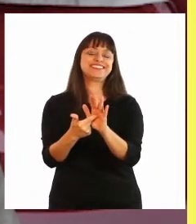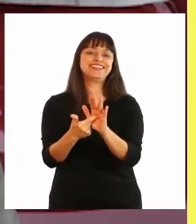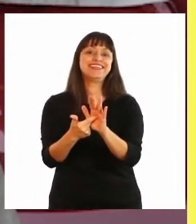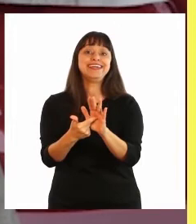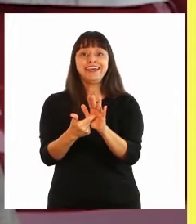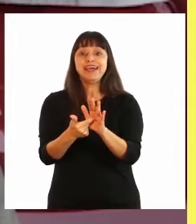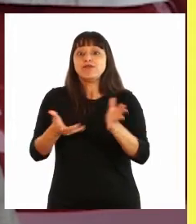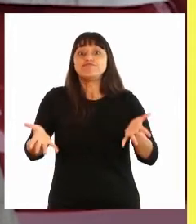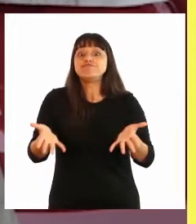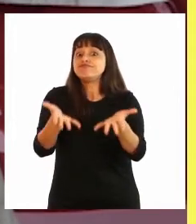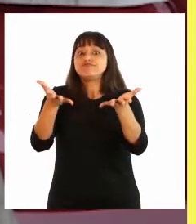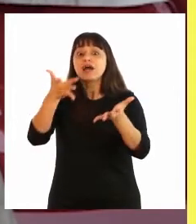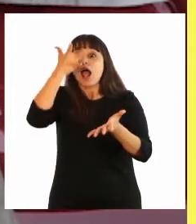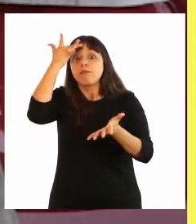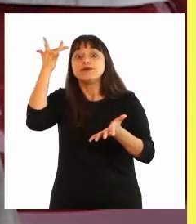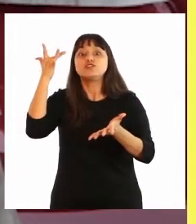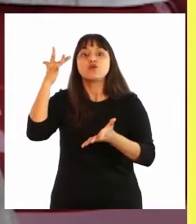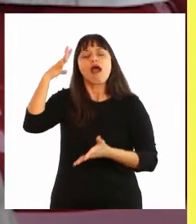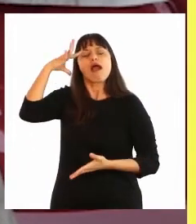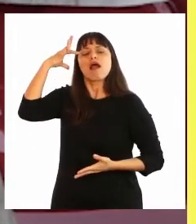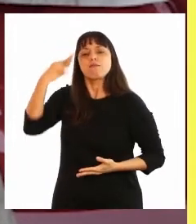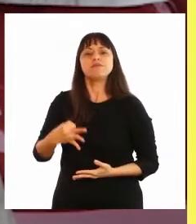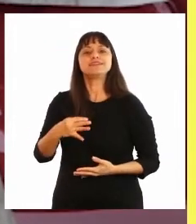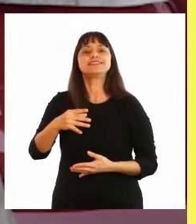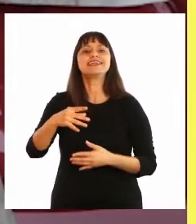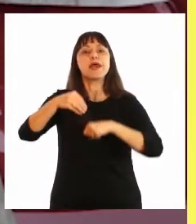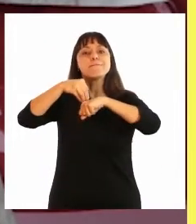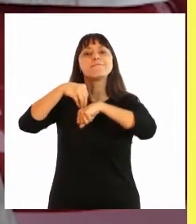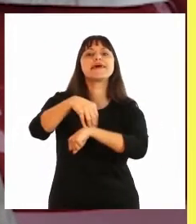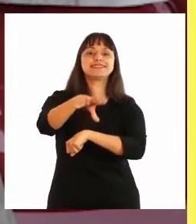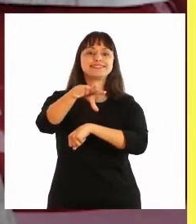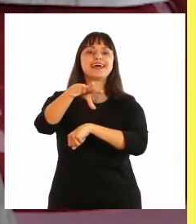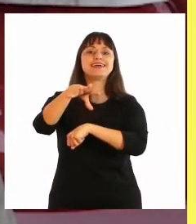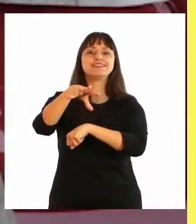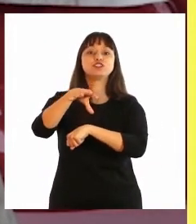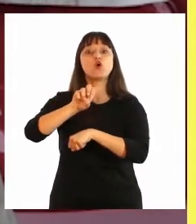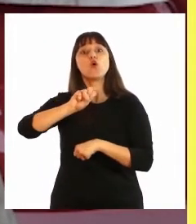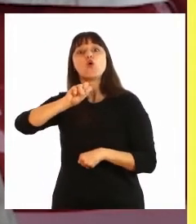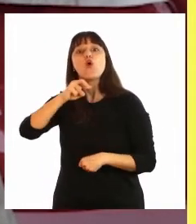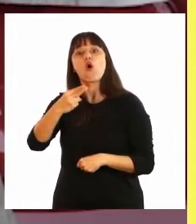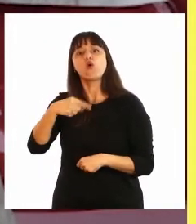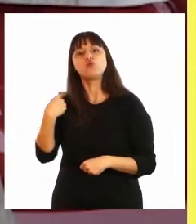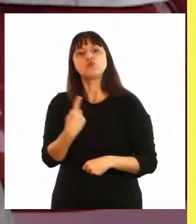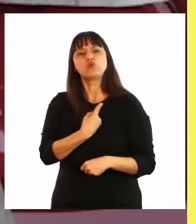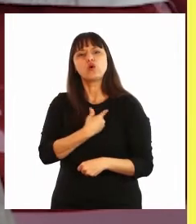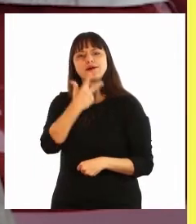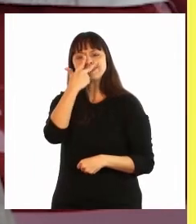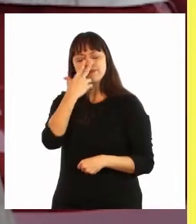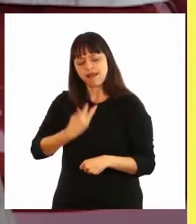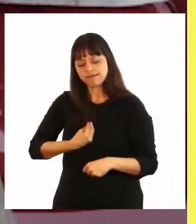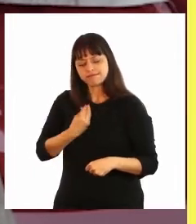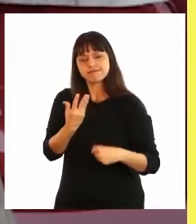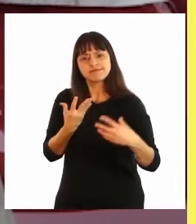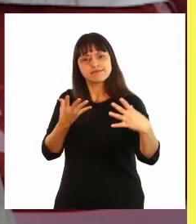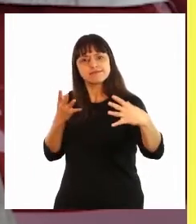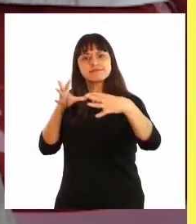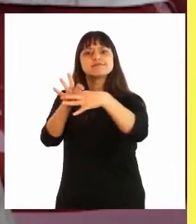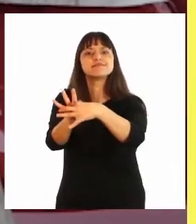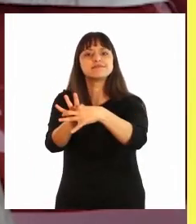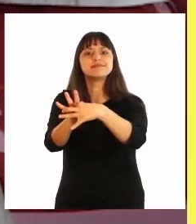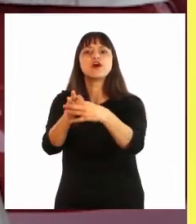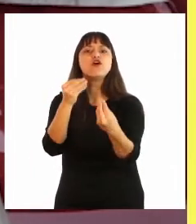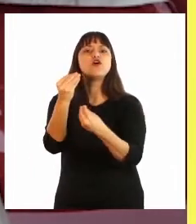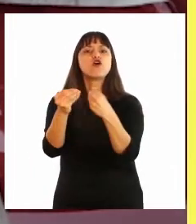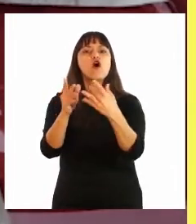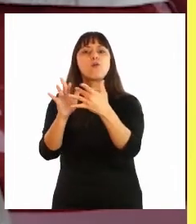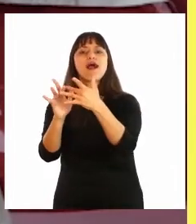para propagar, seja uma mensagem ou para a gente se conectar de algum modo com essa rede, essa ponte, esse movimento, o